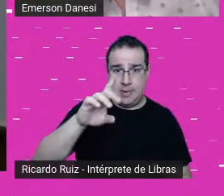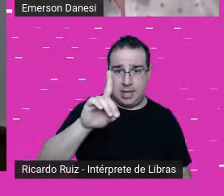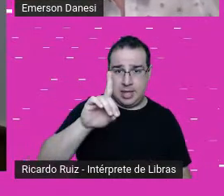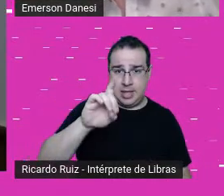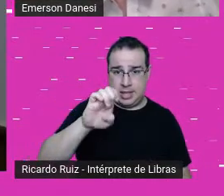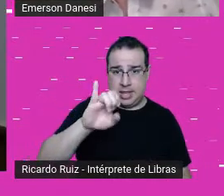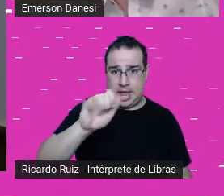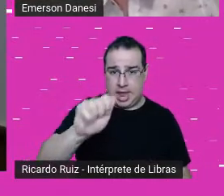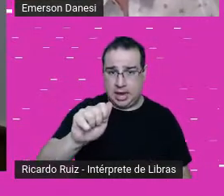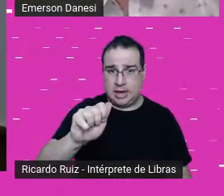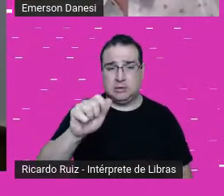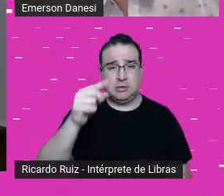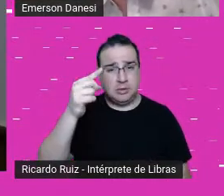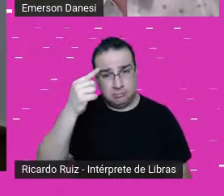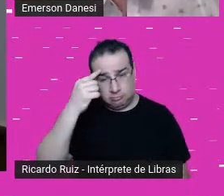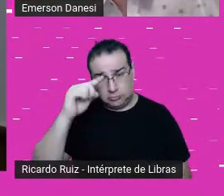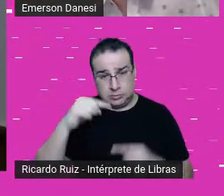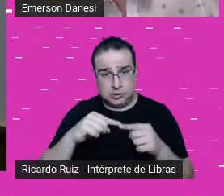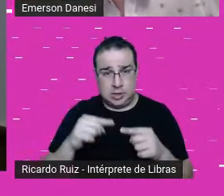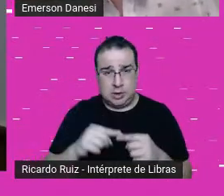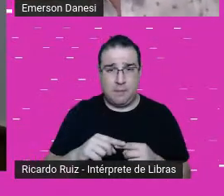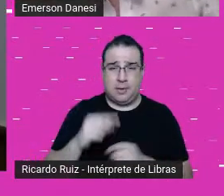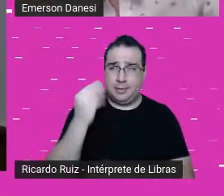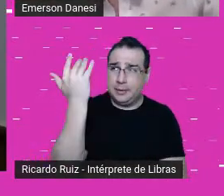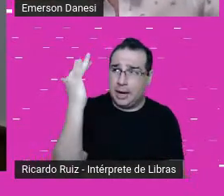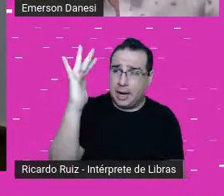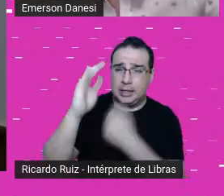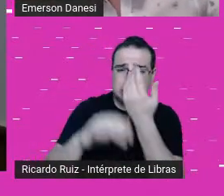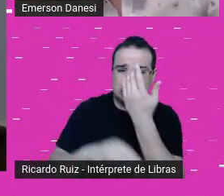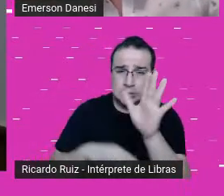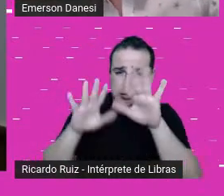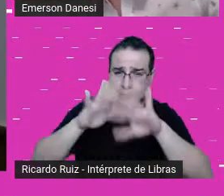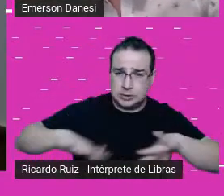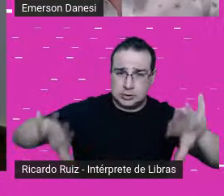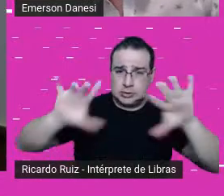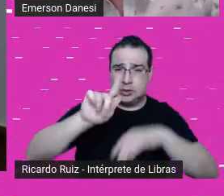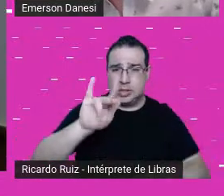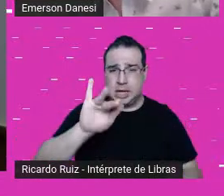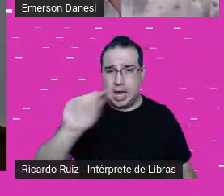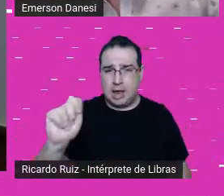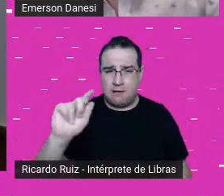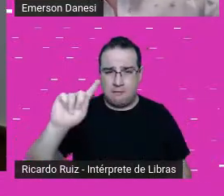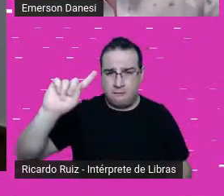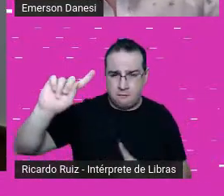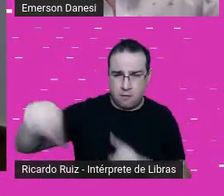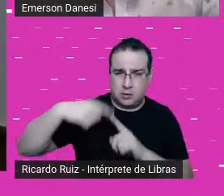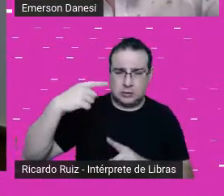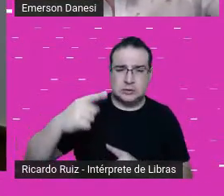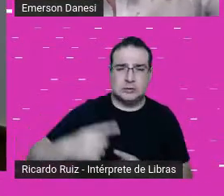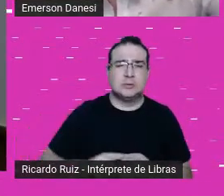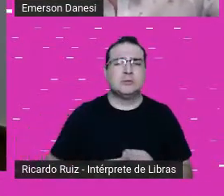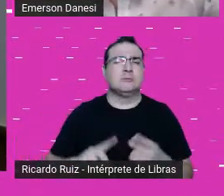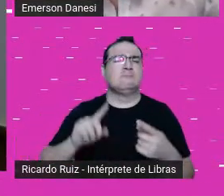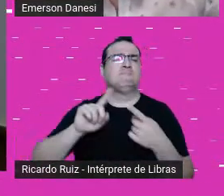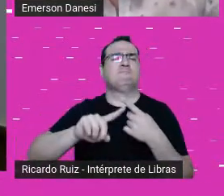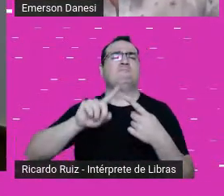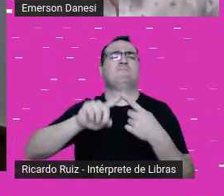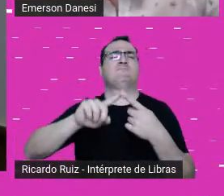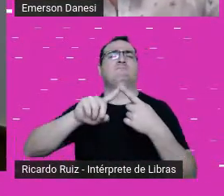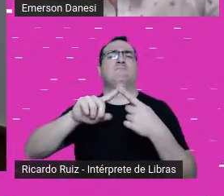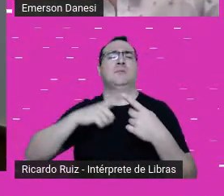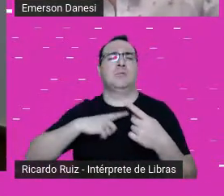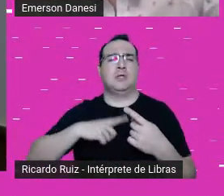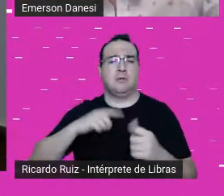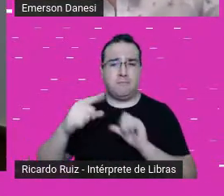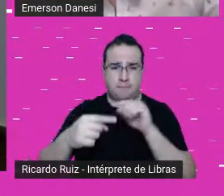acho, como natureza, ou como essa Gaia que vem para se vingar, eu acho que também coloca o texto num outro